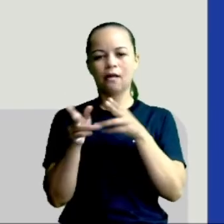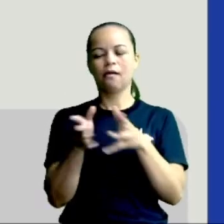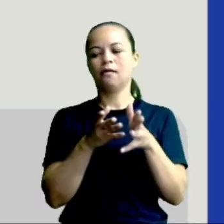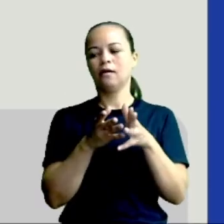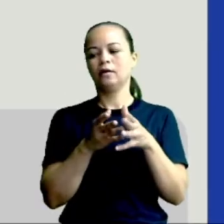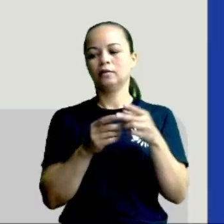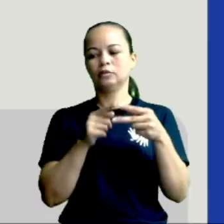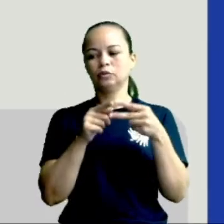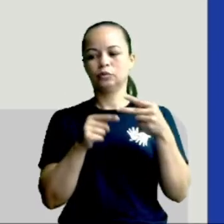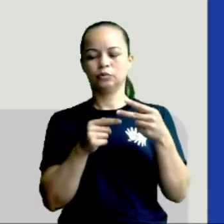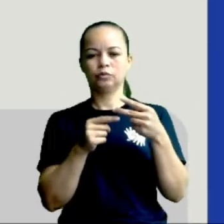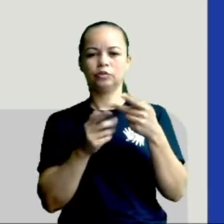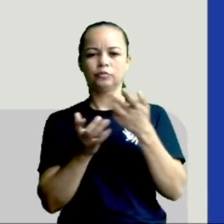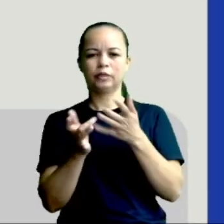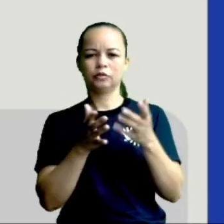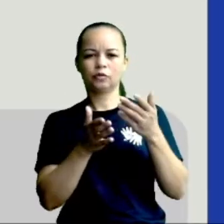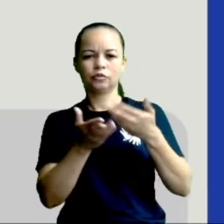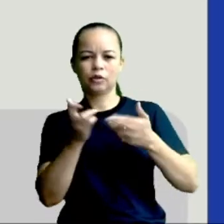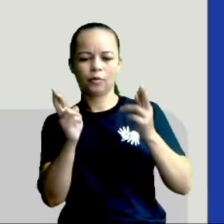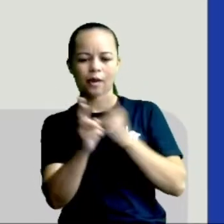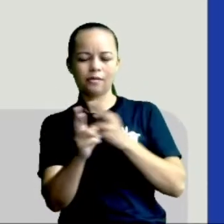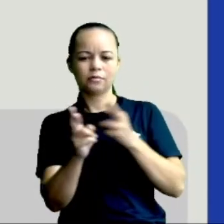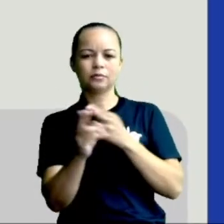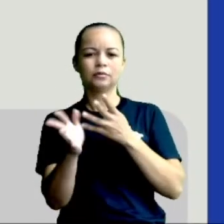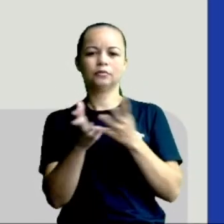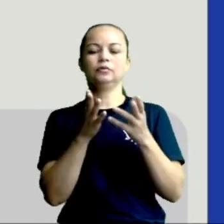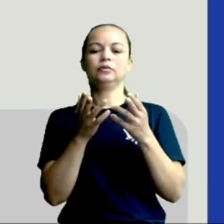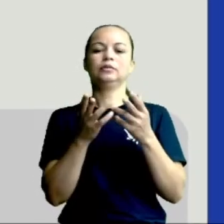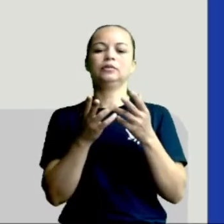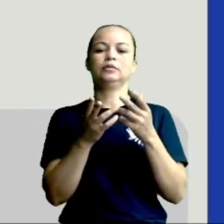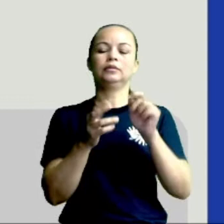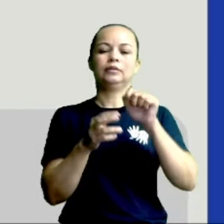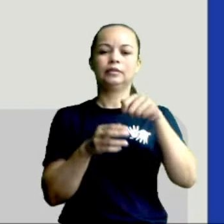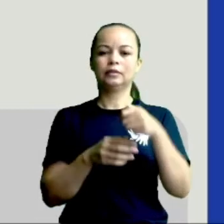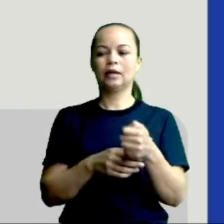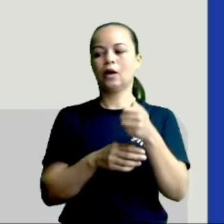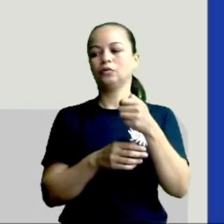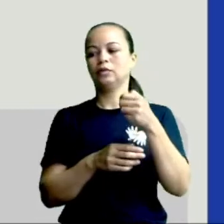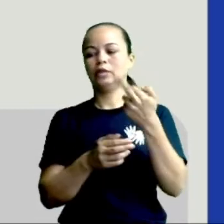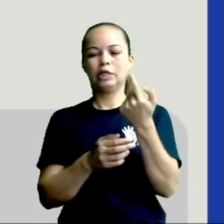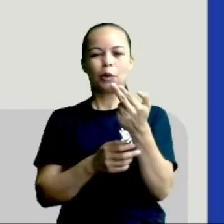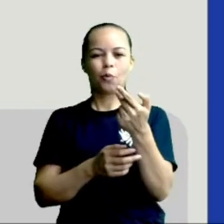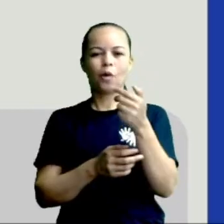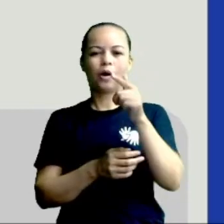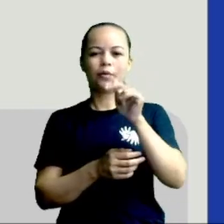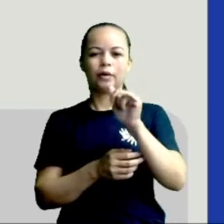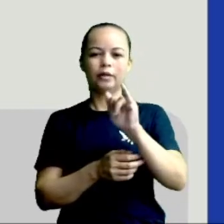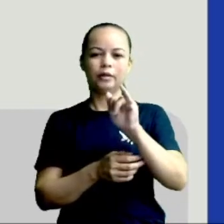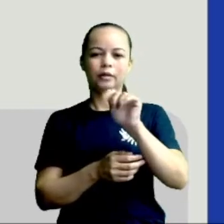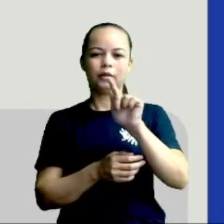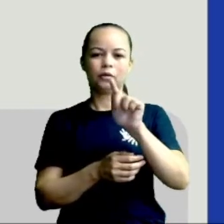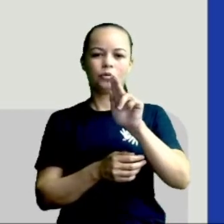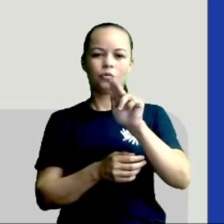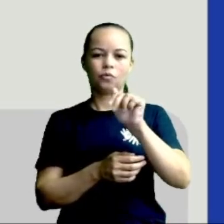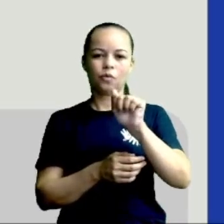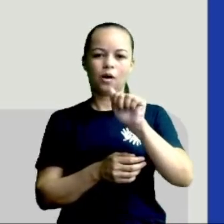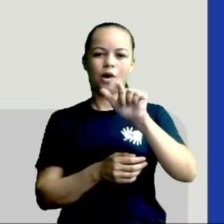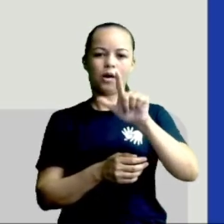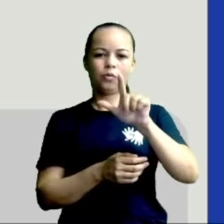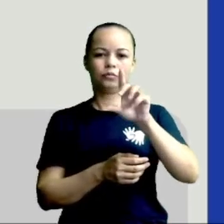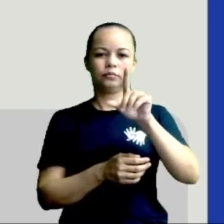duas expressões são relacionadas com sinal de igual a sentença é chamada igualdade